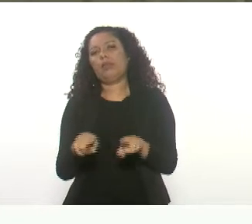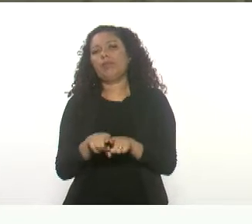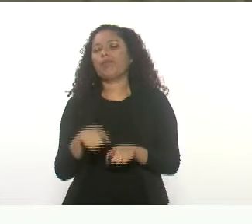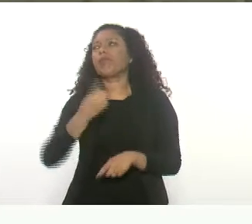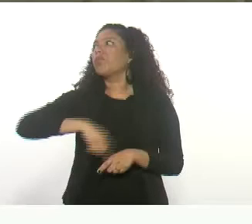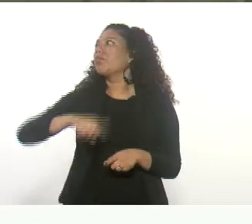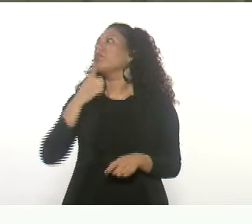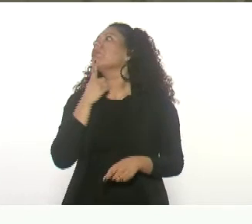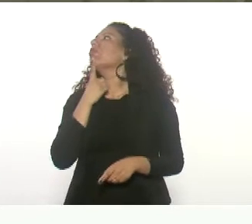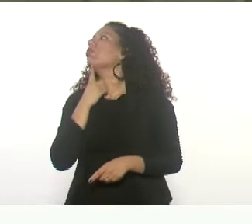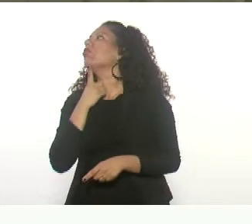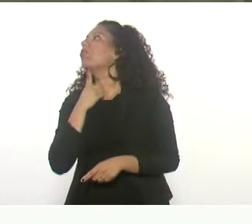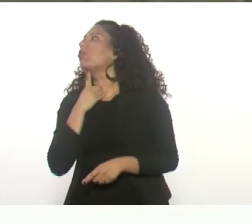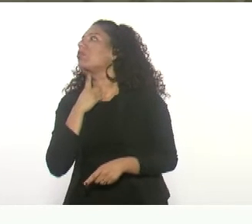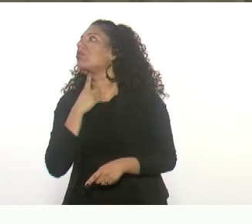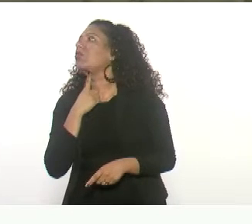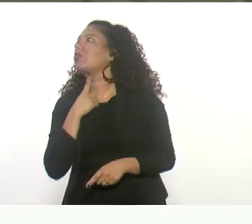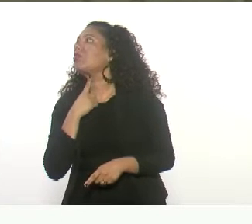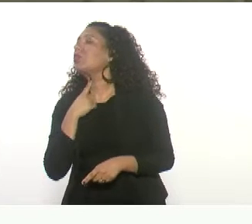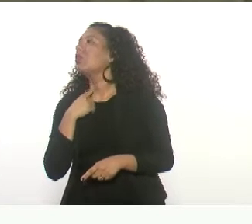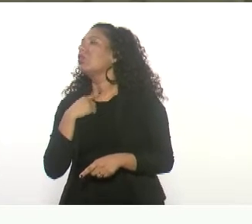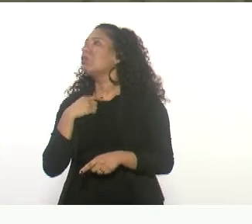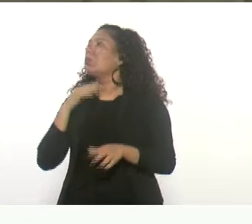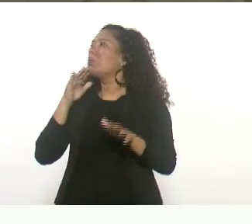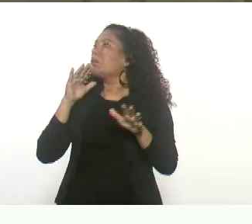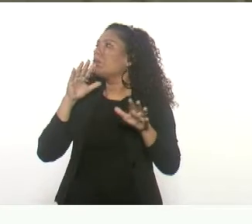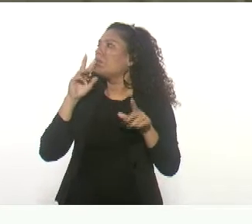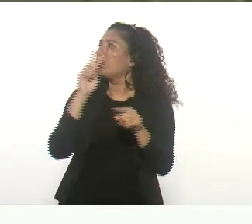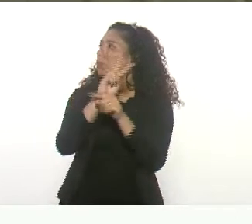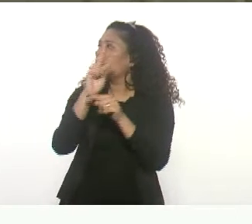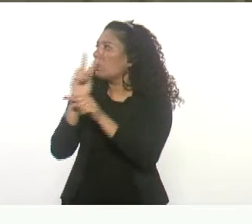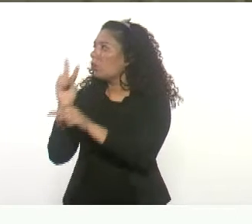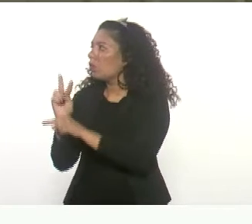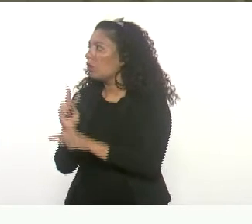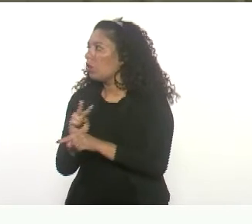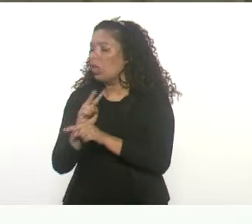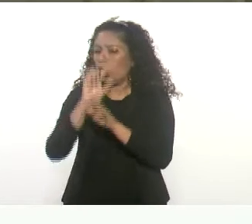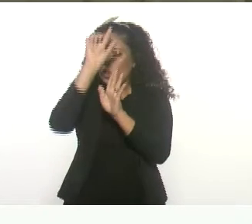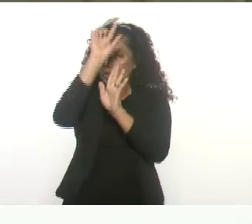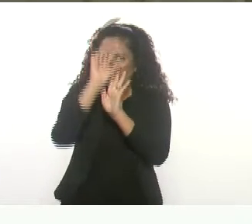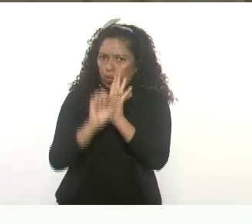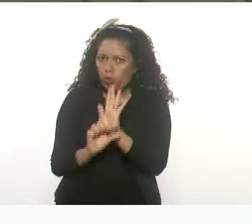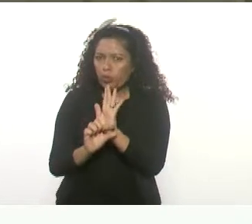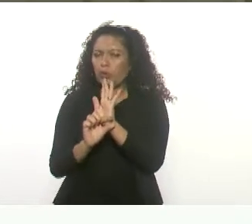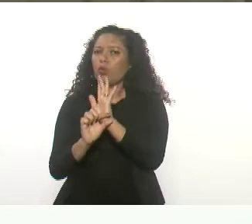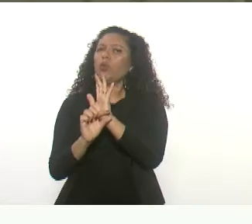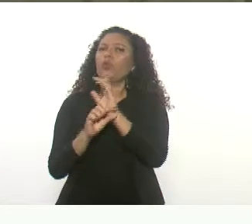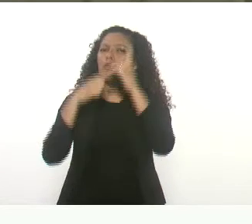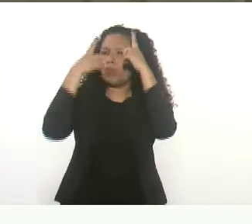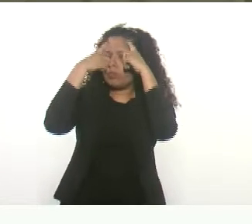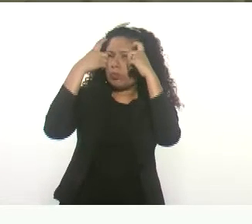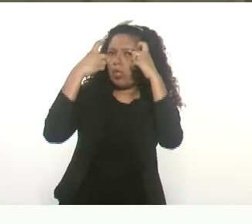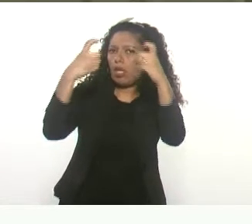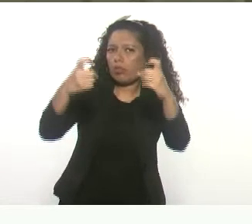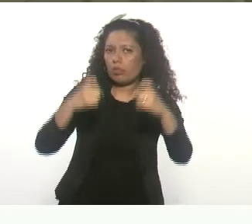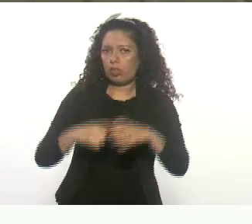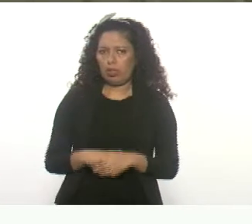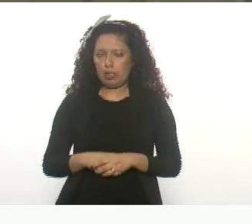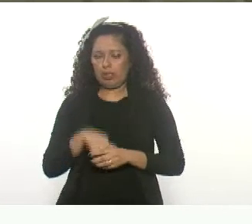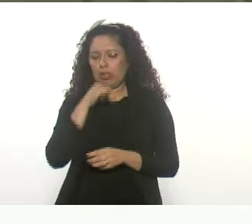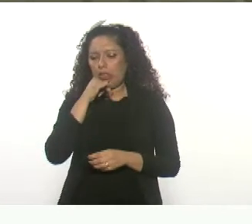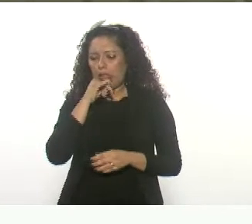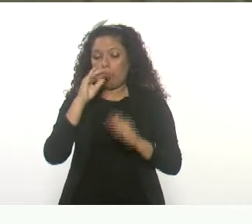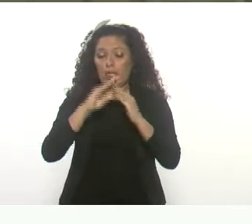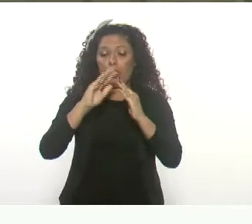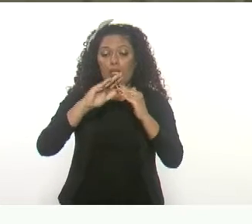anseio, aí, uma pressão que se põe em cima do tempo integral grande aí, em vários lugares do Brasil que sofrem com a violência, que o tempo